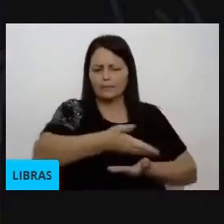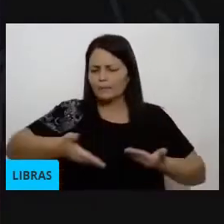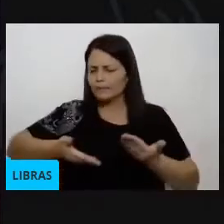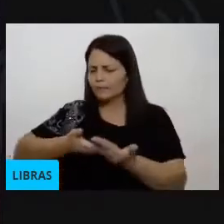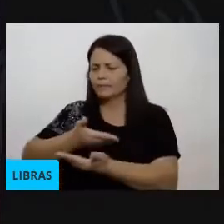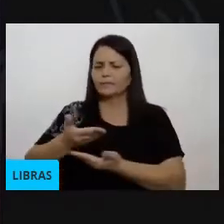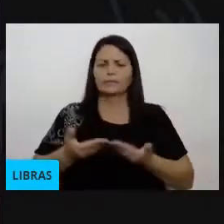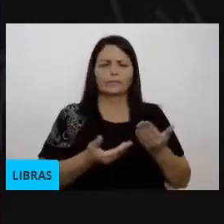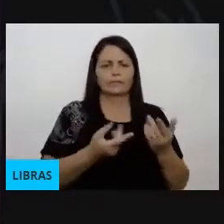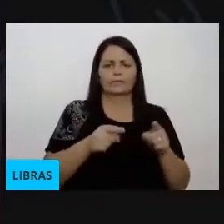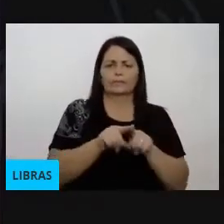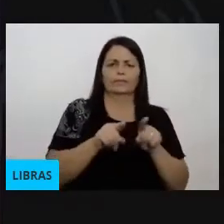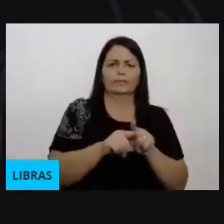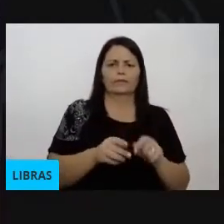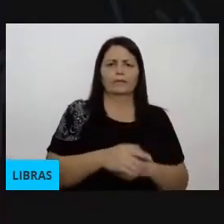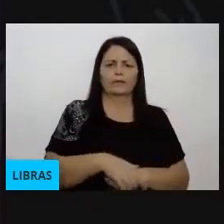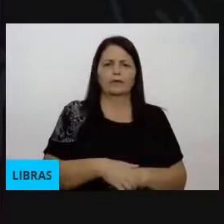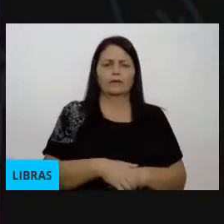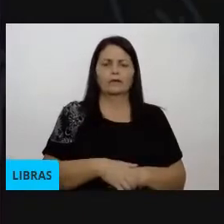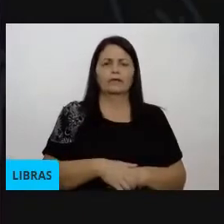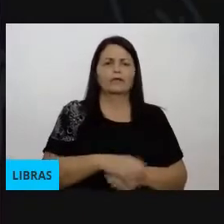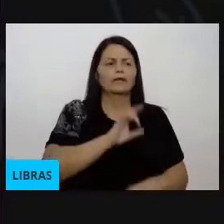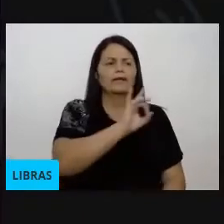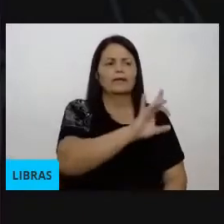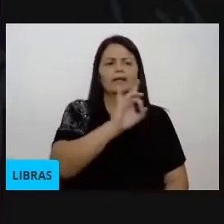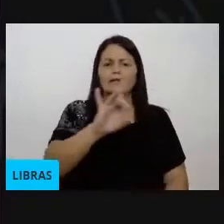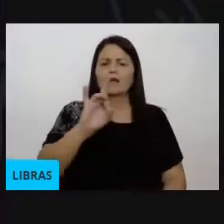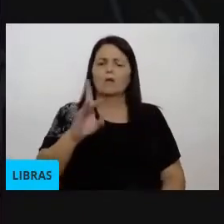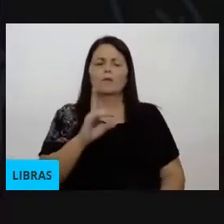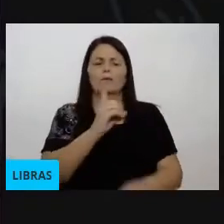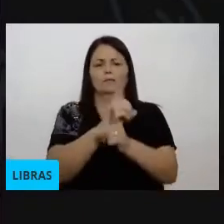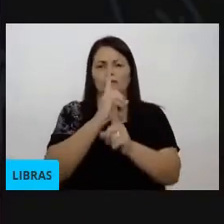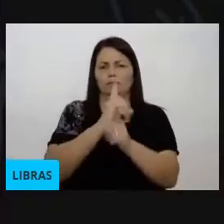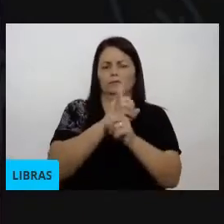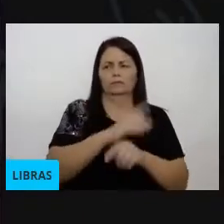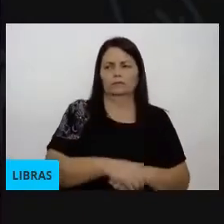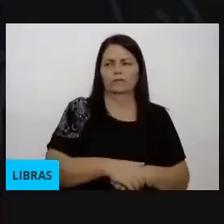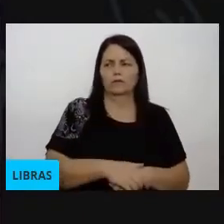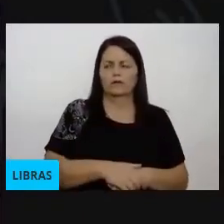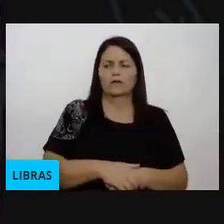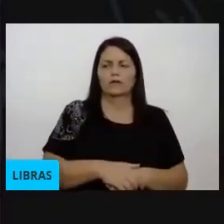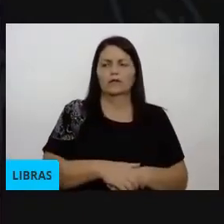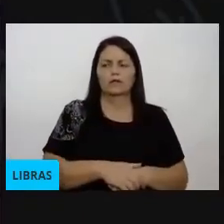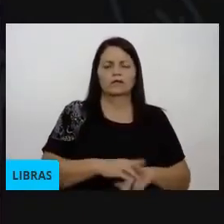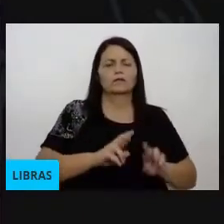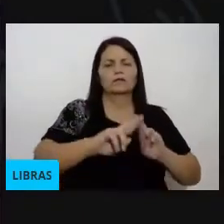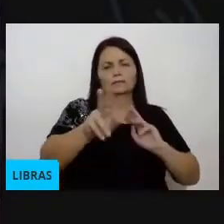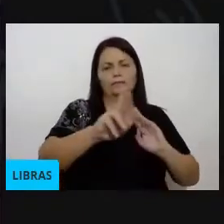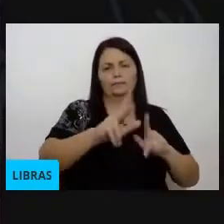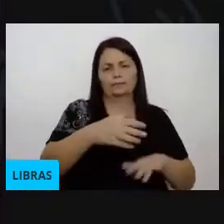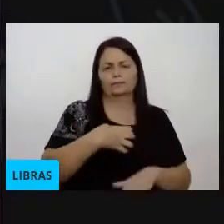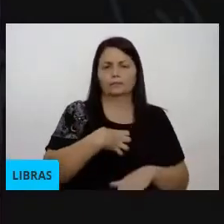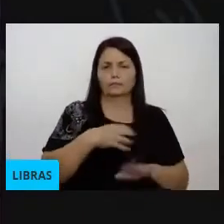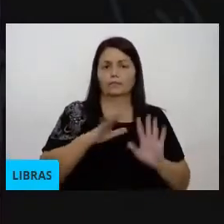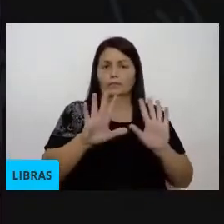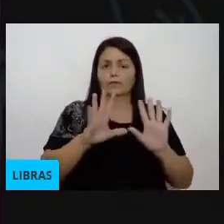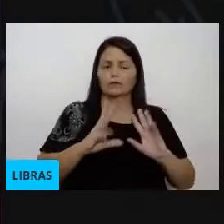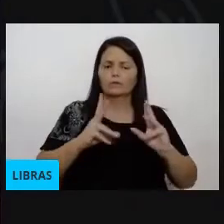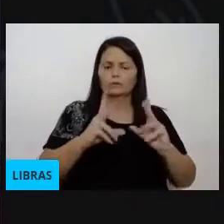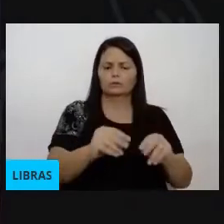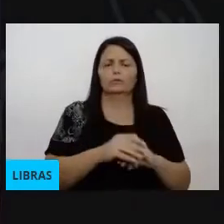elas criaram métodos. Cada um encontrou um. Uns são diferentes. Agora,